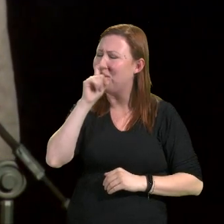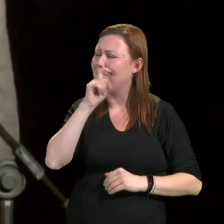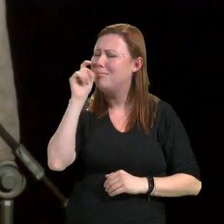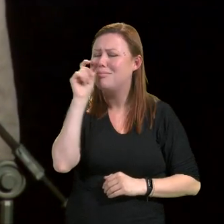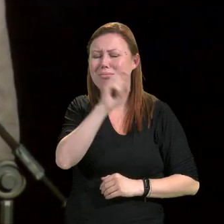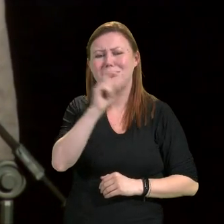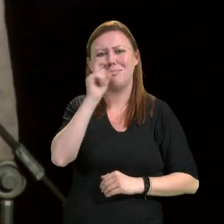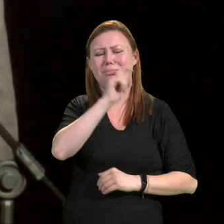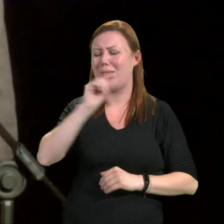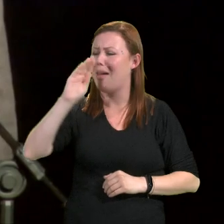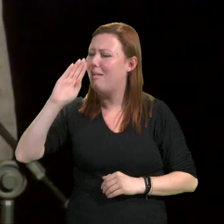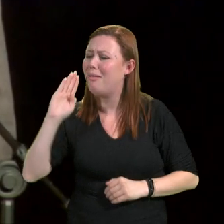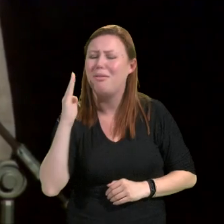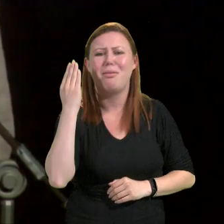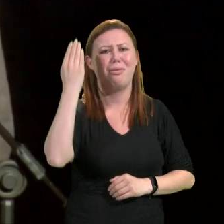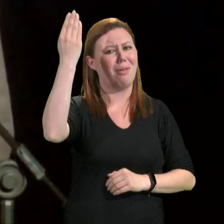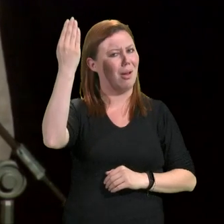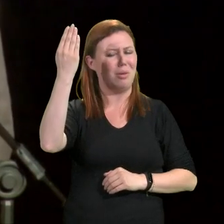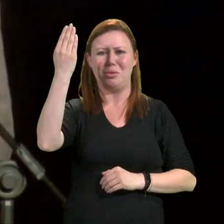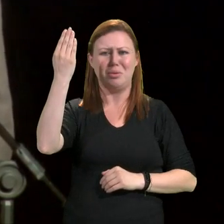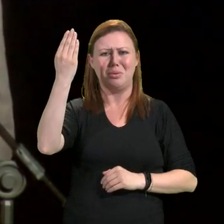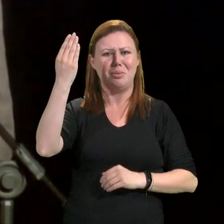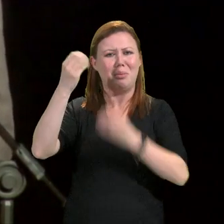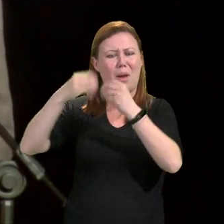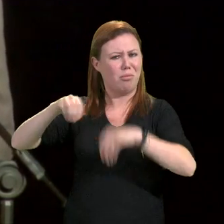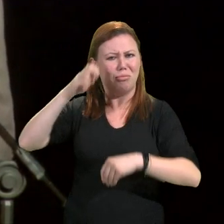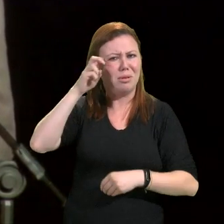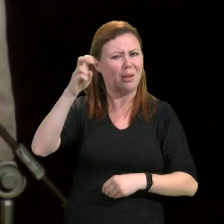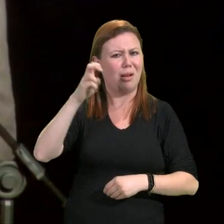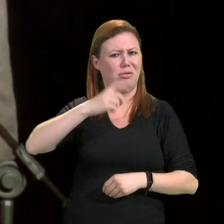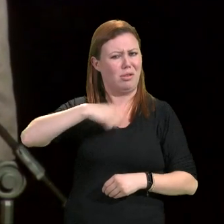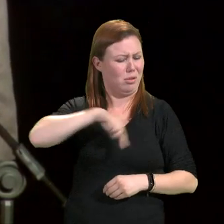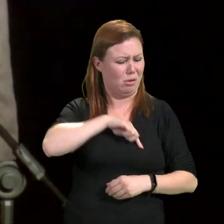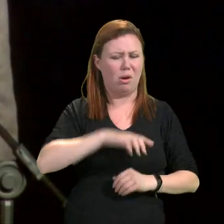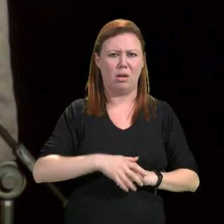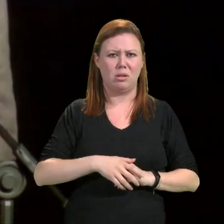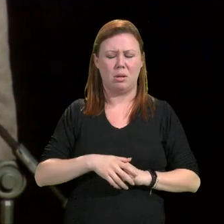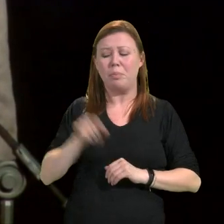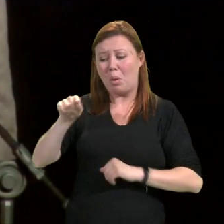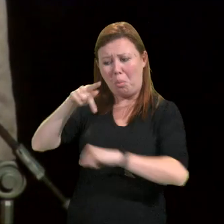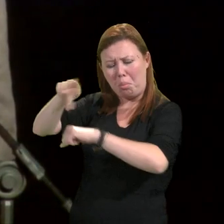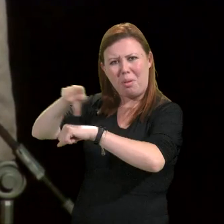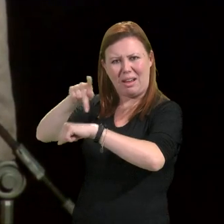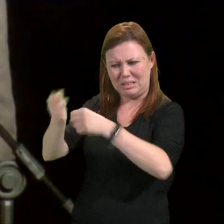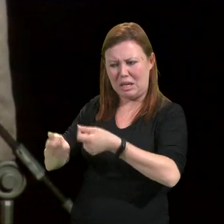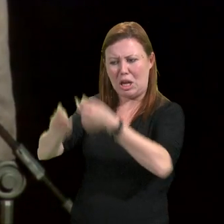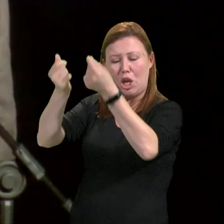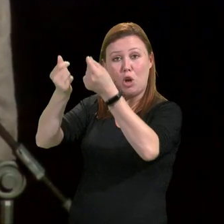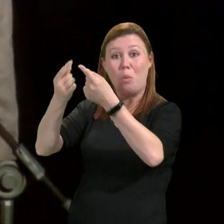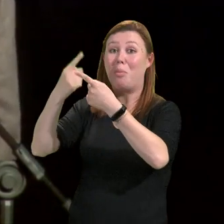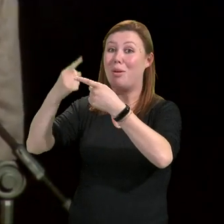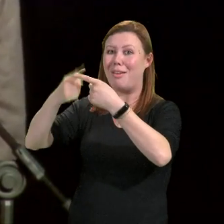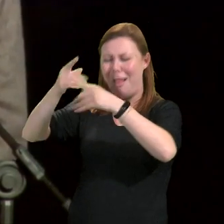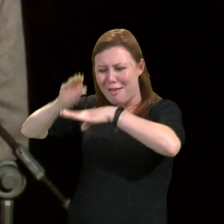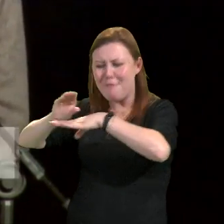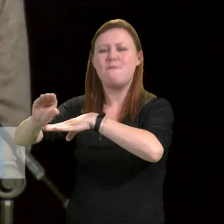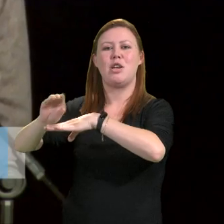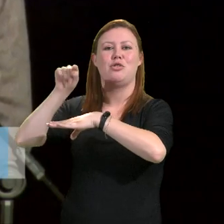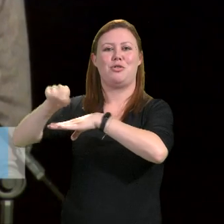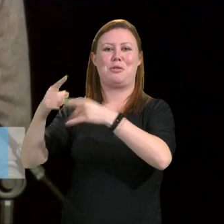e de uma desonestidade intelectual absurda. O país é rico porque investiu em ciência e tecnologia.